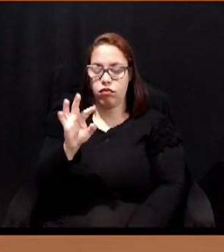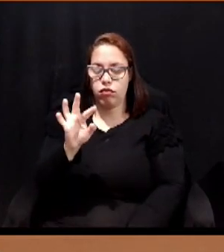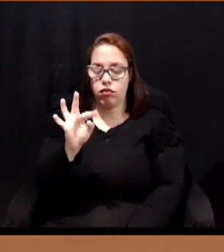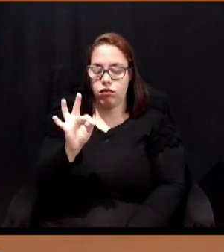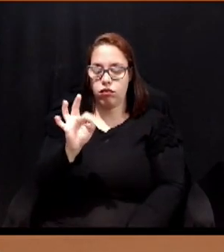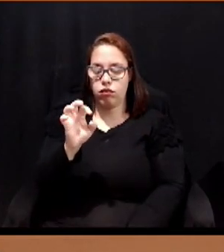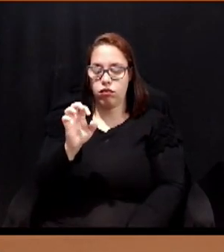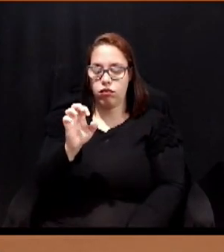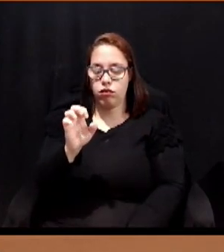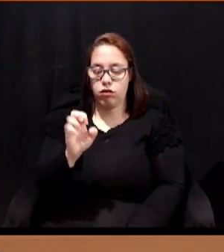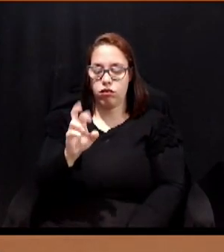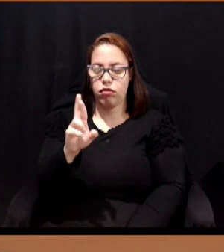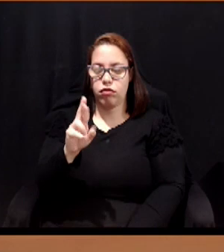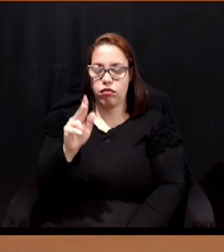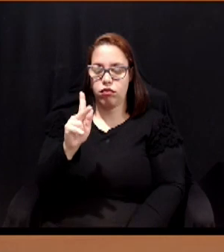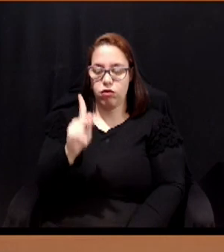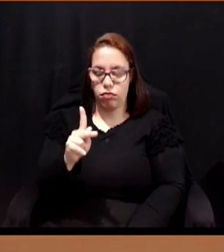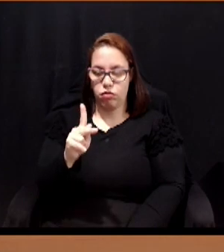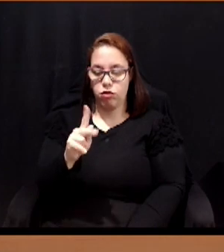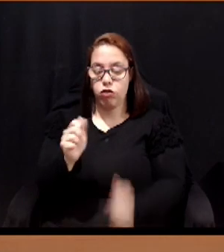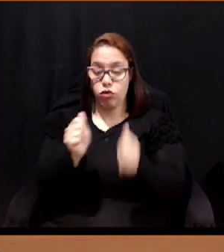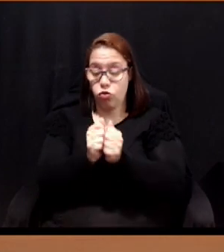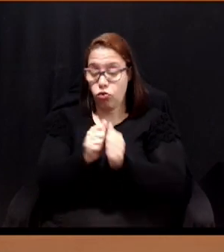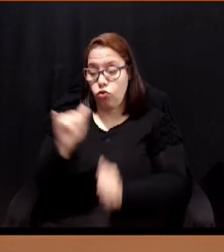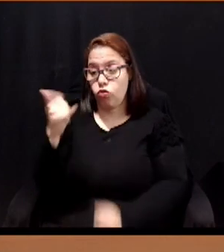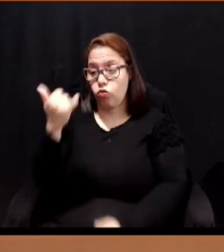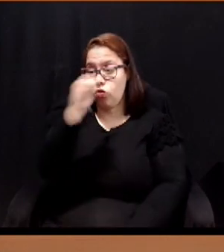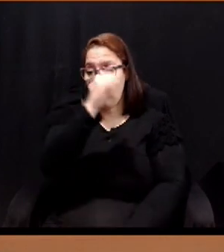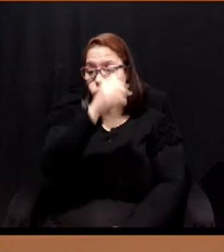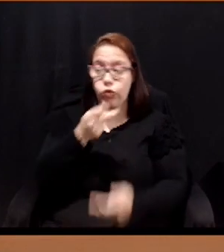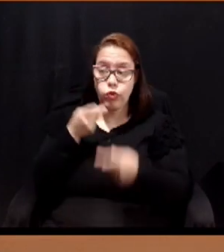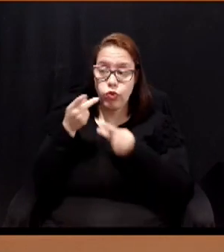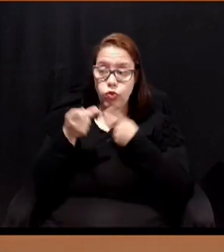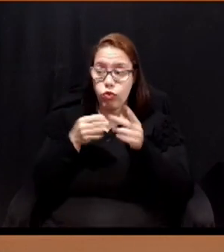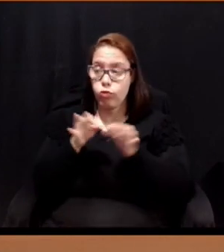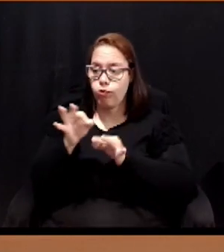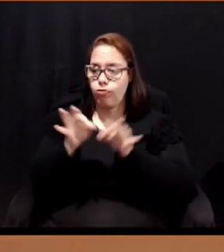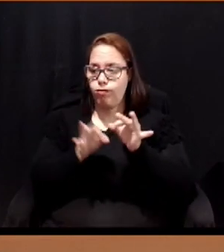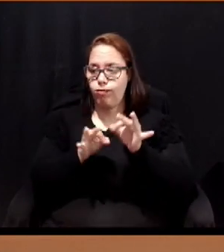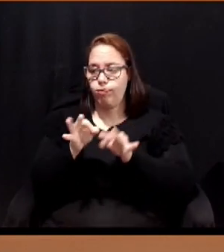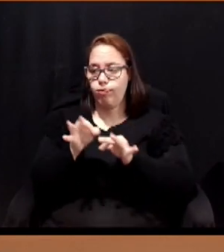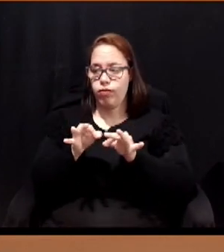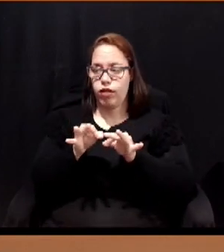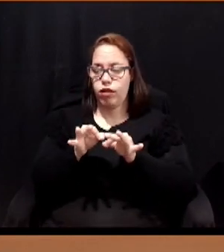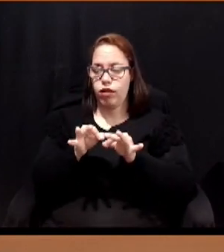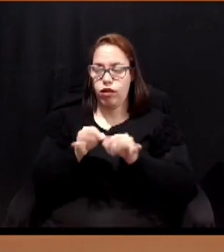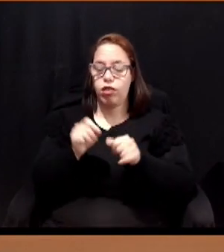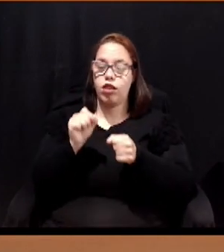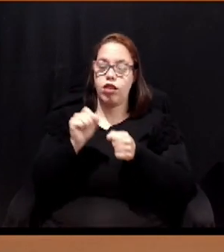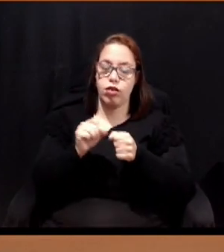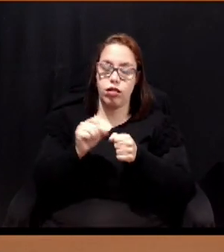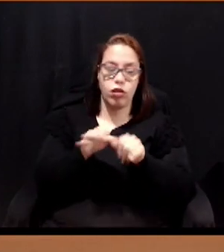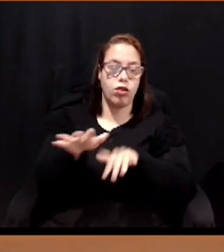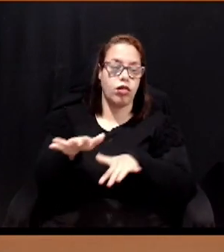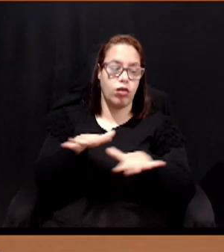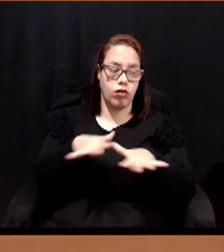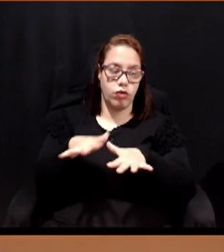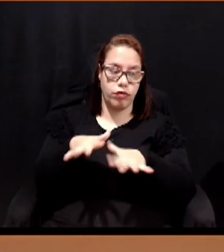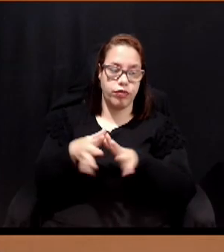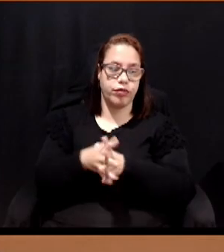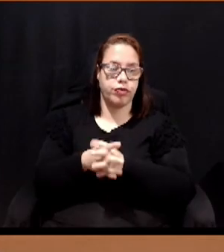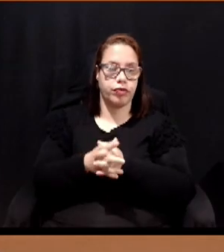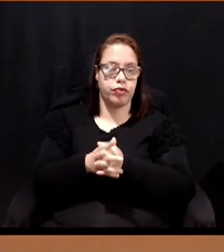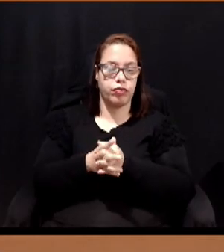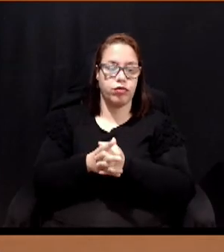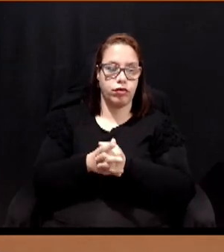né, para que eles falem o que está planejado, o que está sendo feito, em que momento que está,